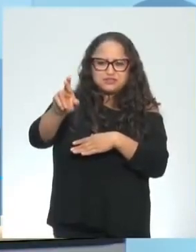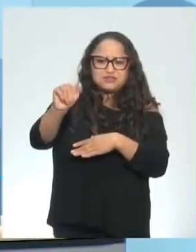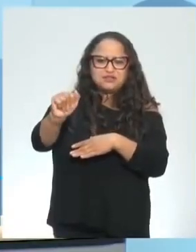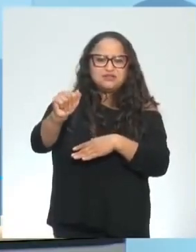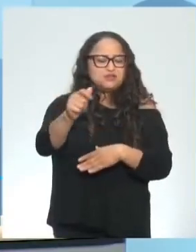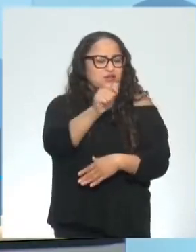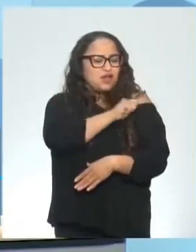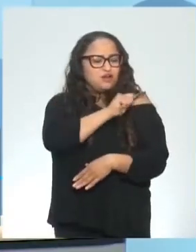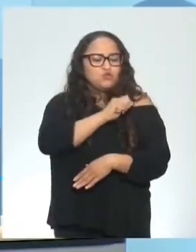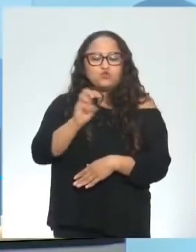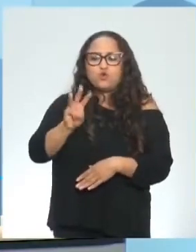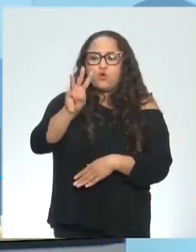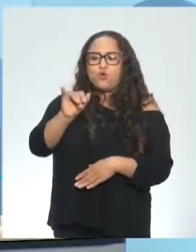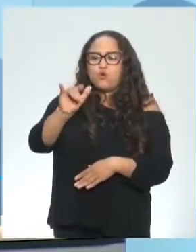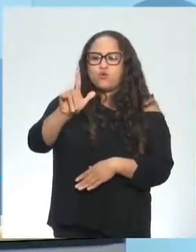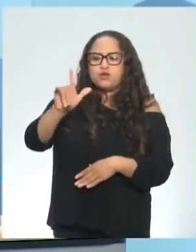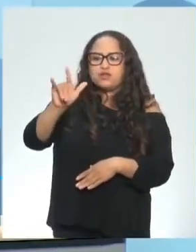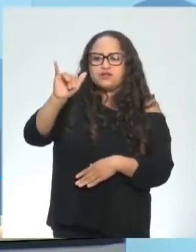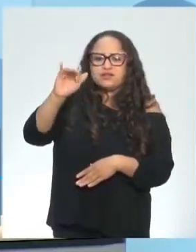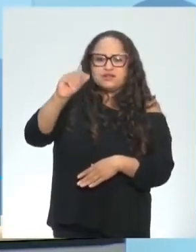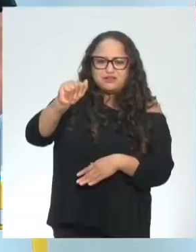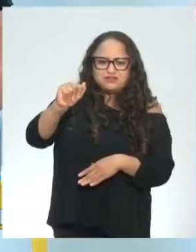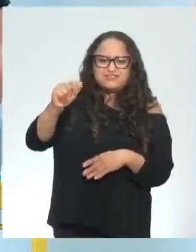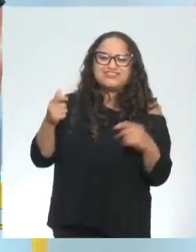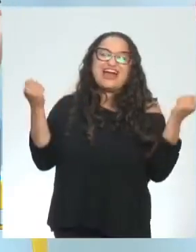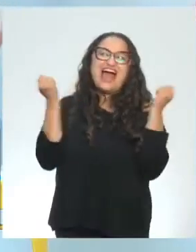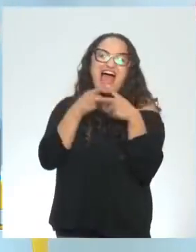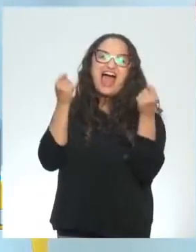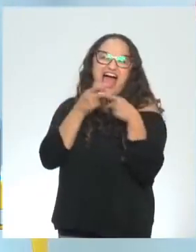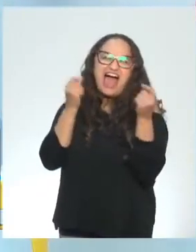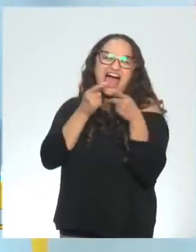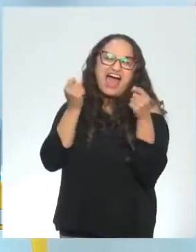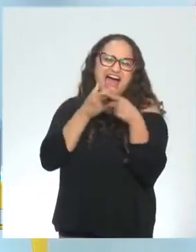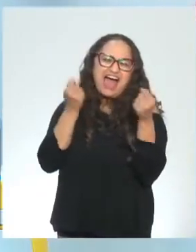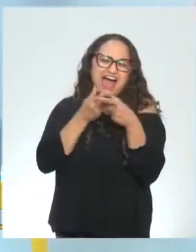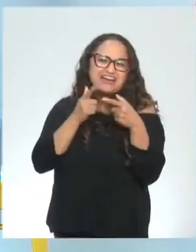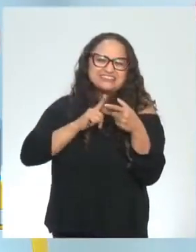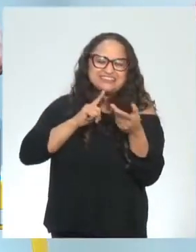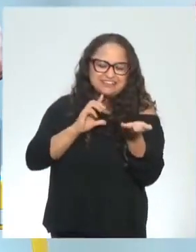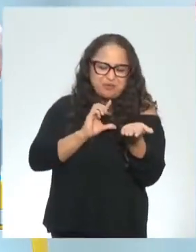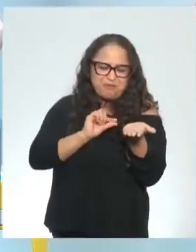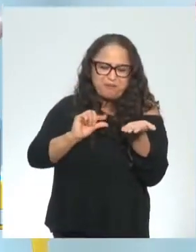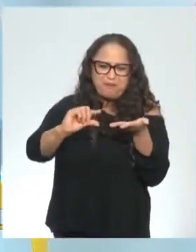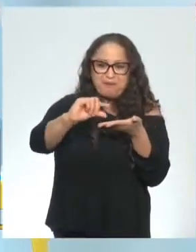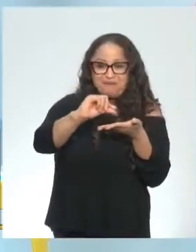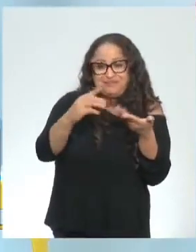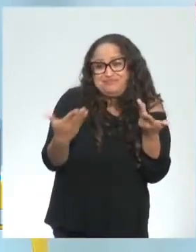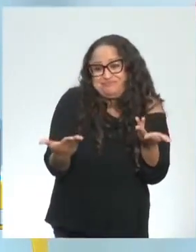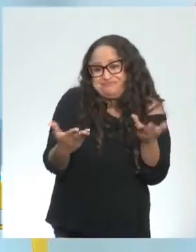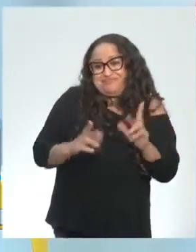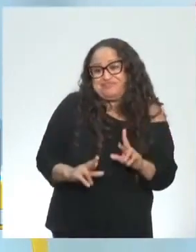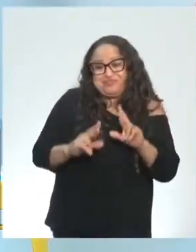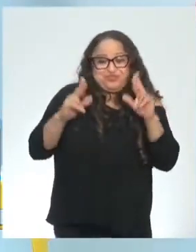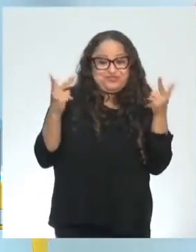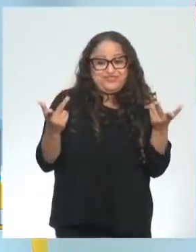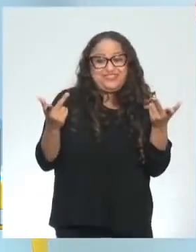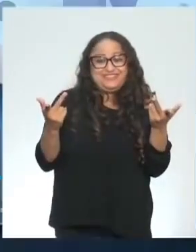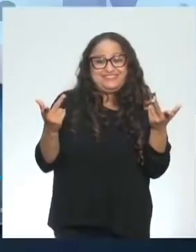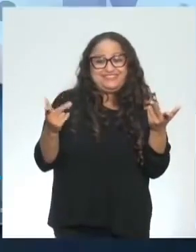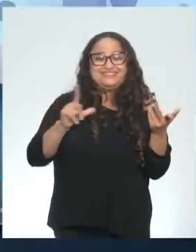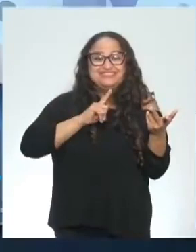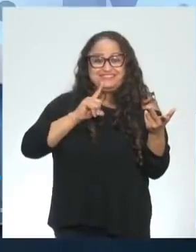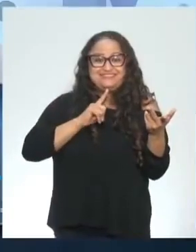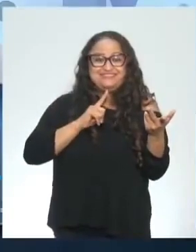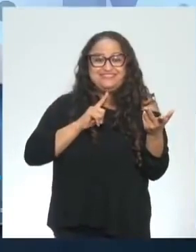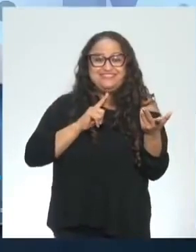William né comédia pastelão exatamente comédia pastelão então a gente viu lá que comédia esses em vários tipos e